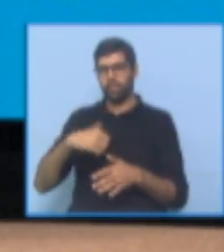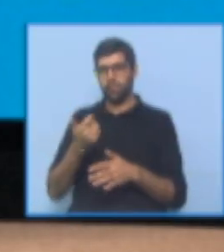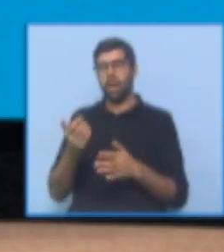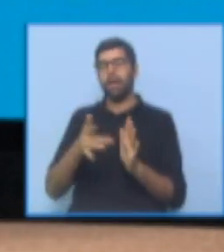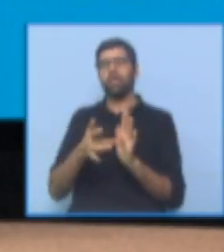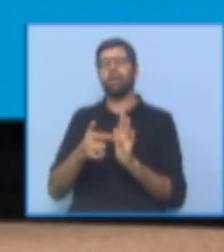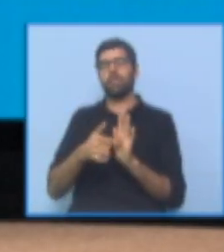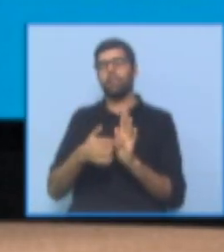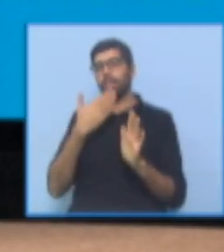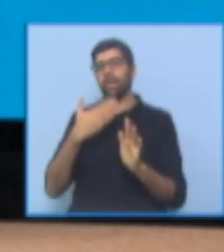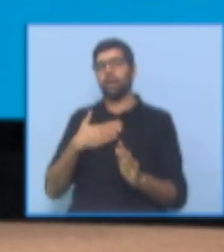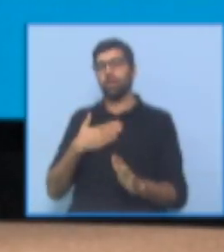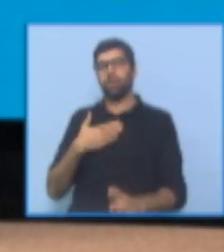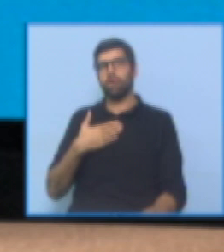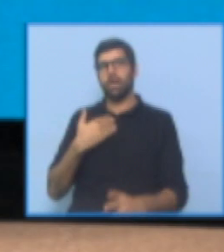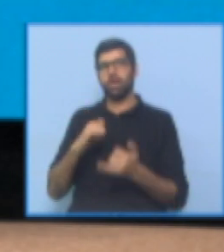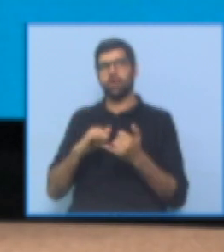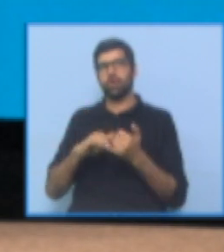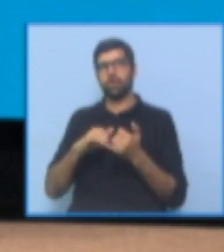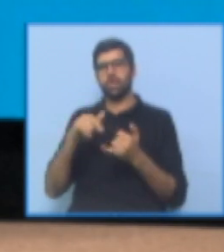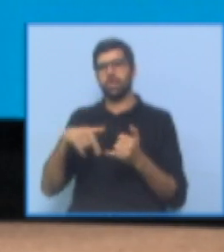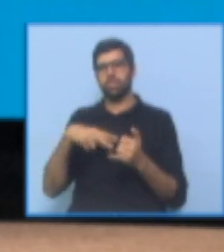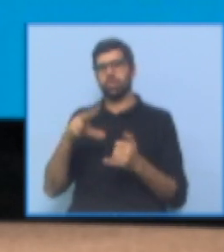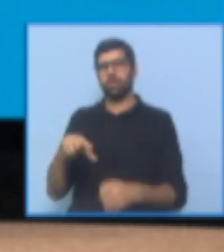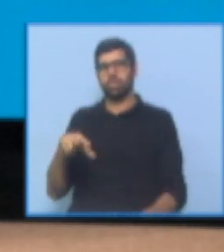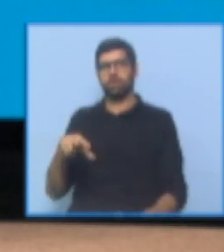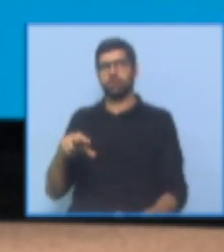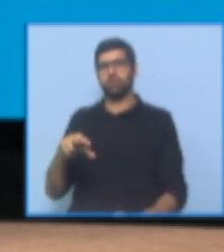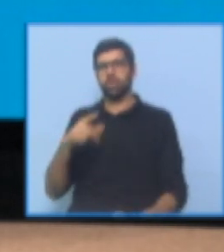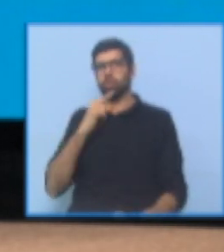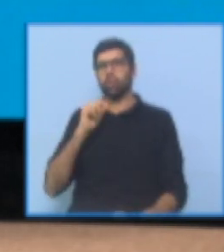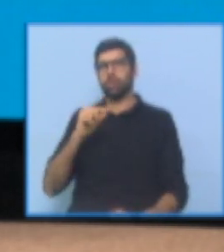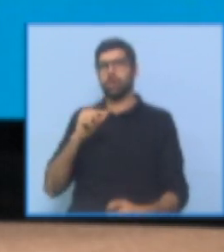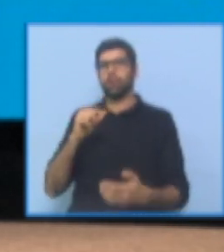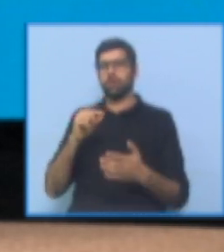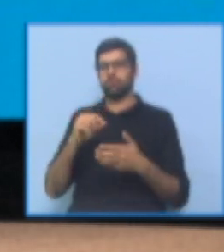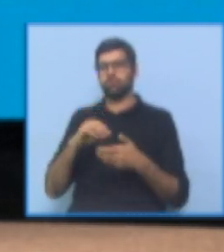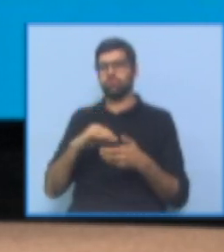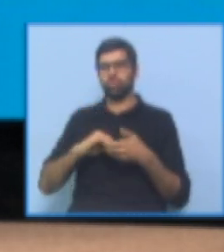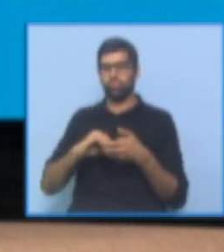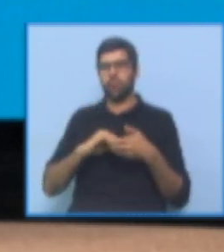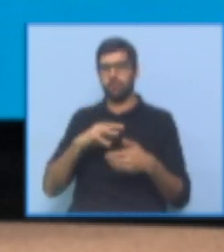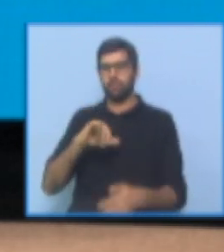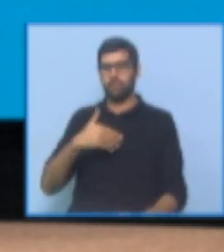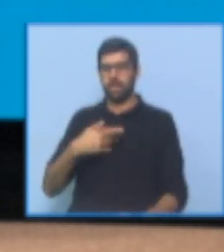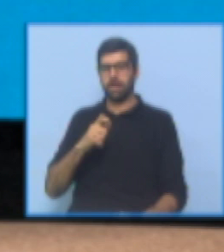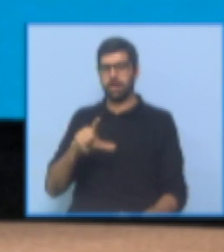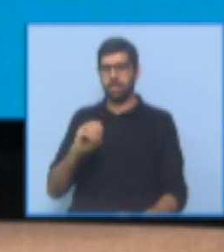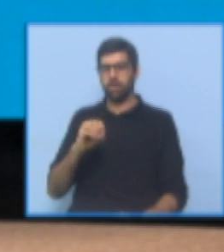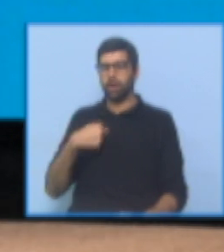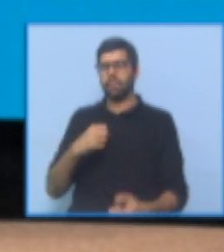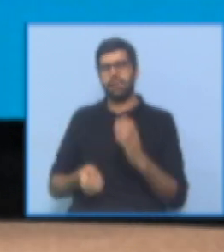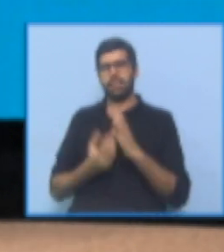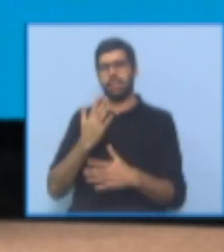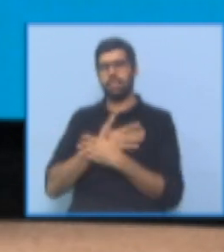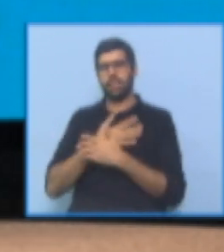Como foi sugerido, há uma associação aqui em Portugal chamada Solidários de Mindelo, criada por amigos